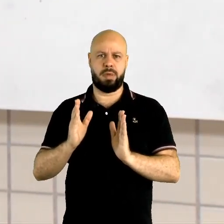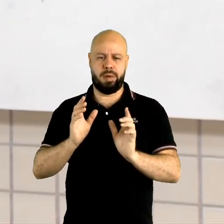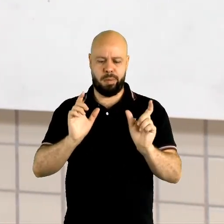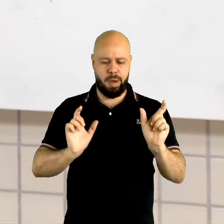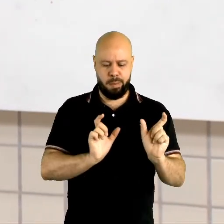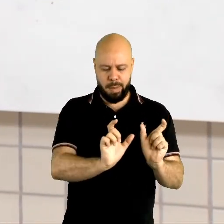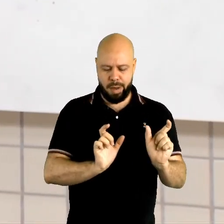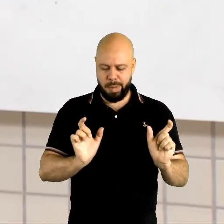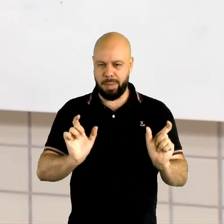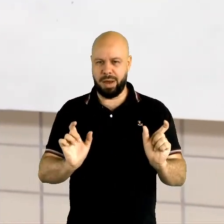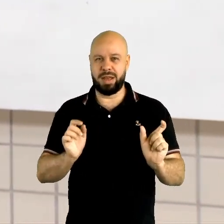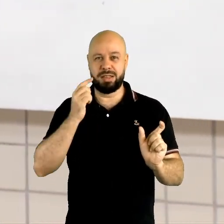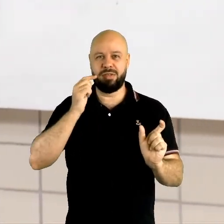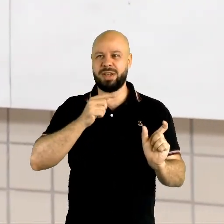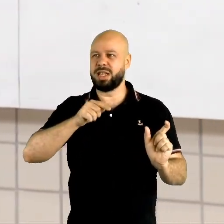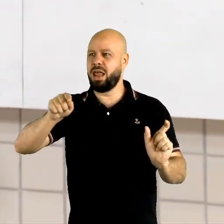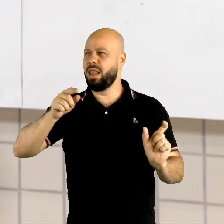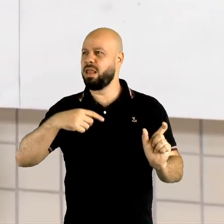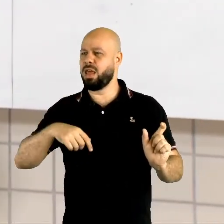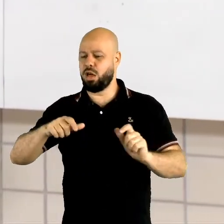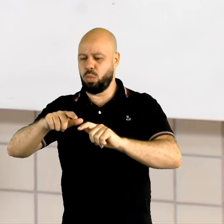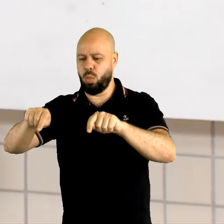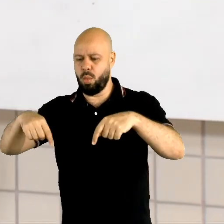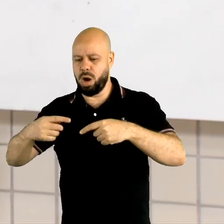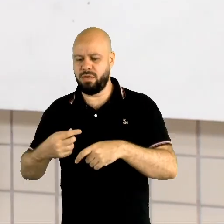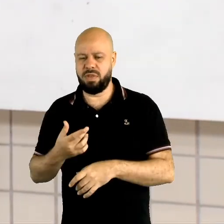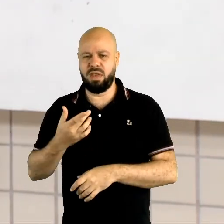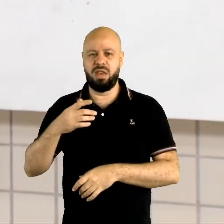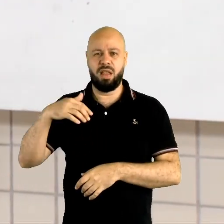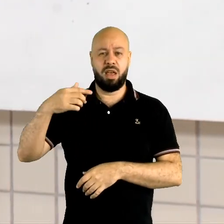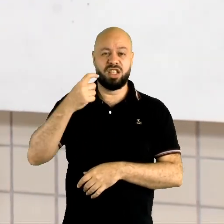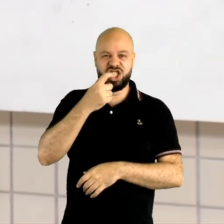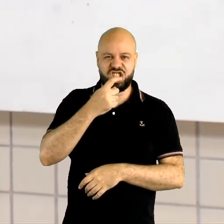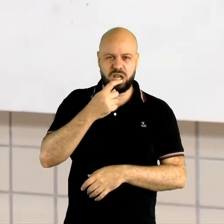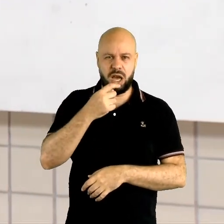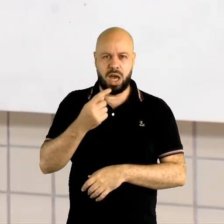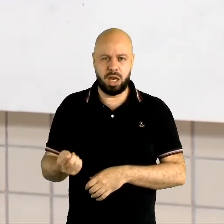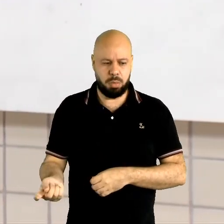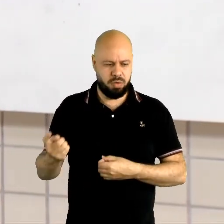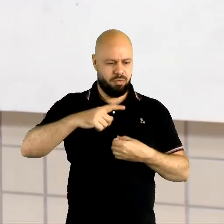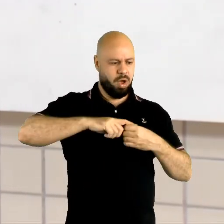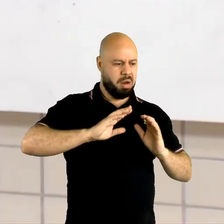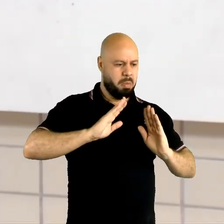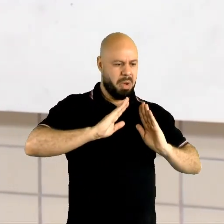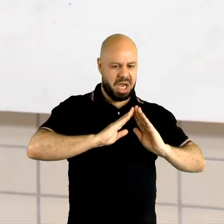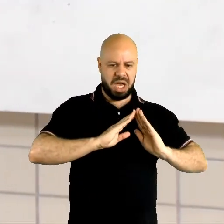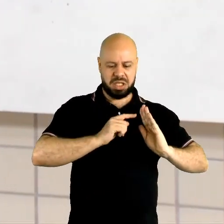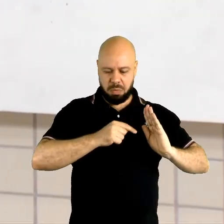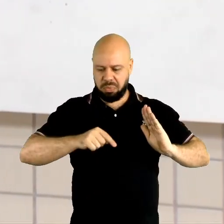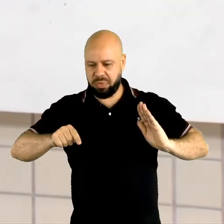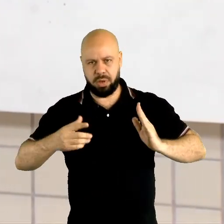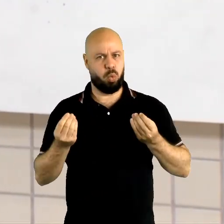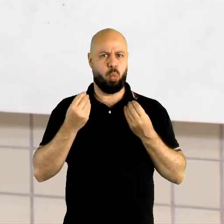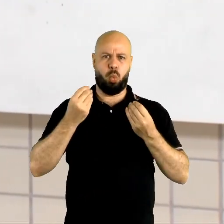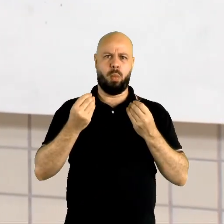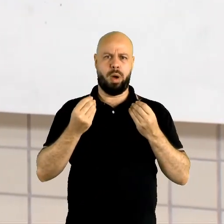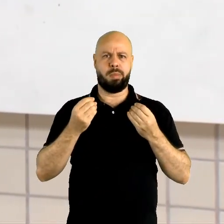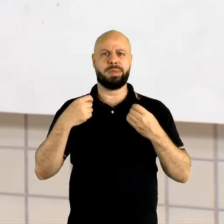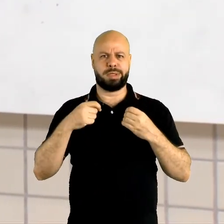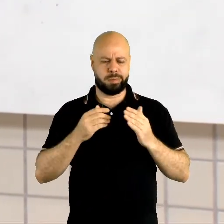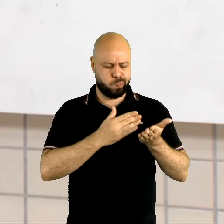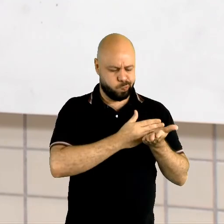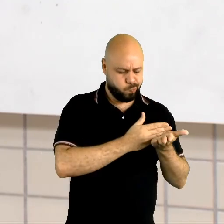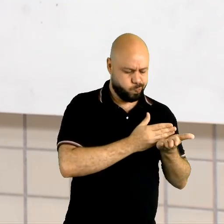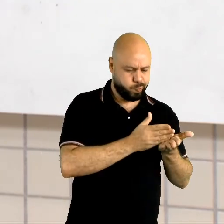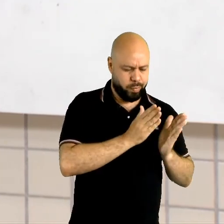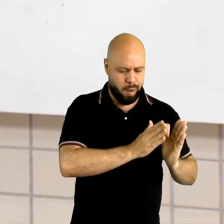no dentista para depois botar saindo de casa. Não. Começa os desenhos ou a história do início.